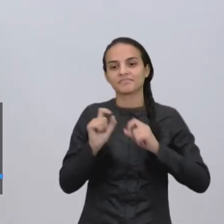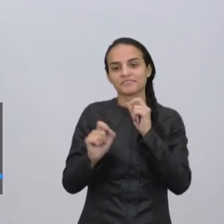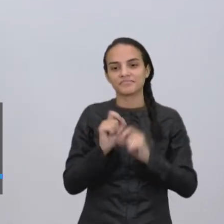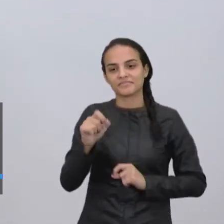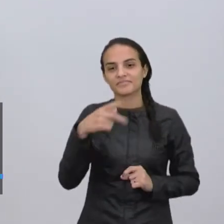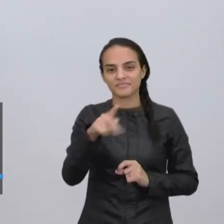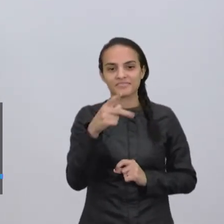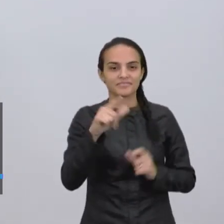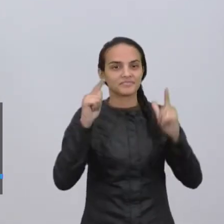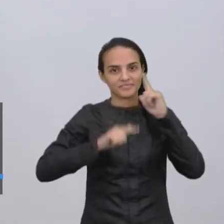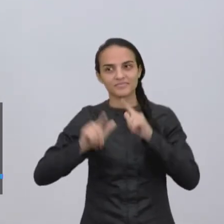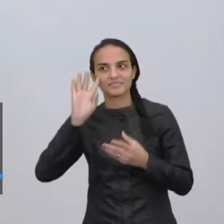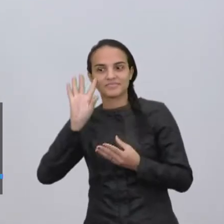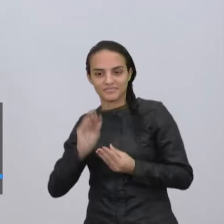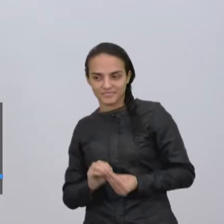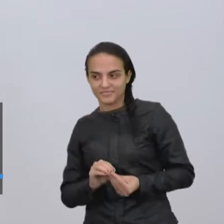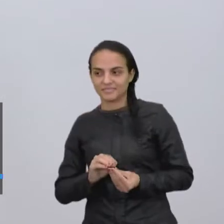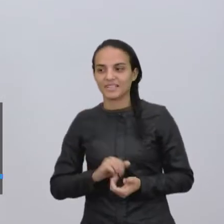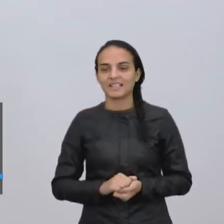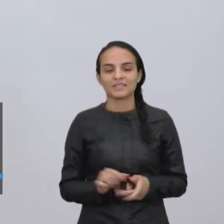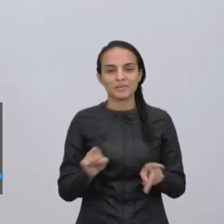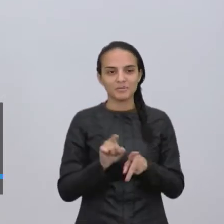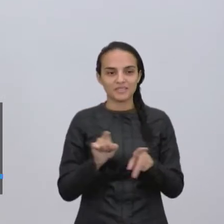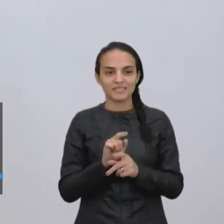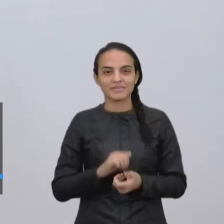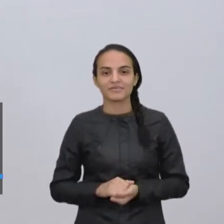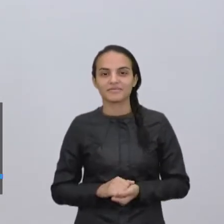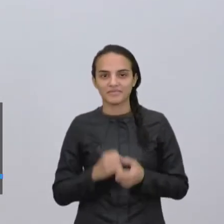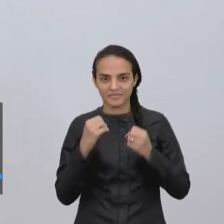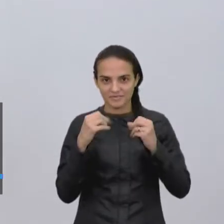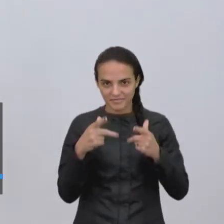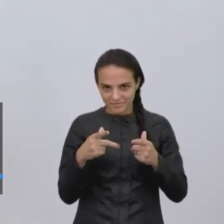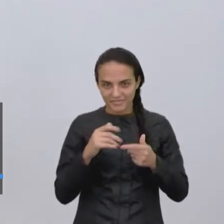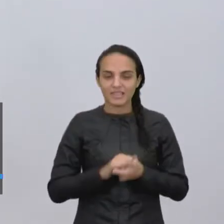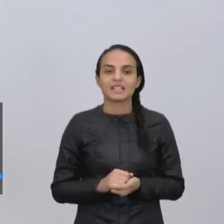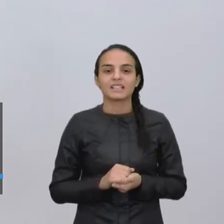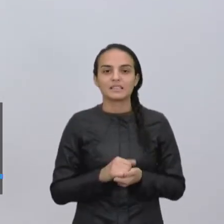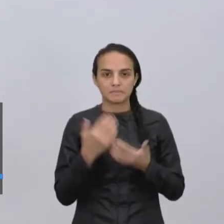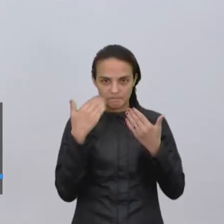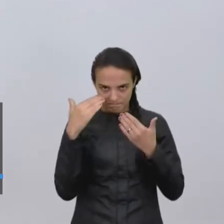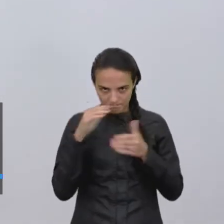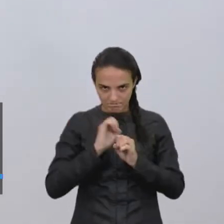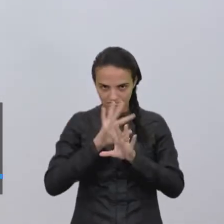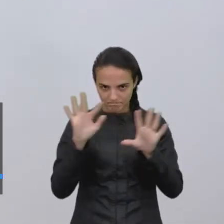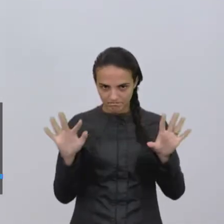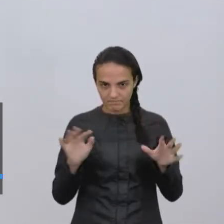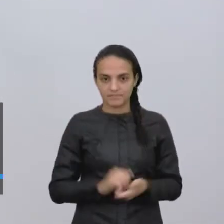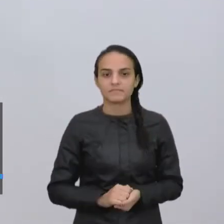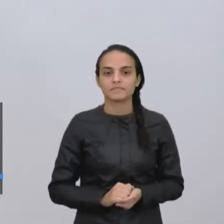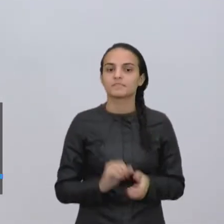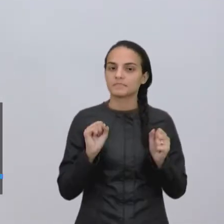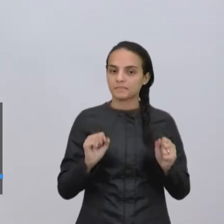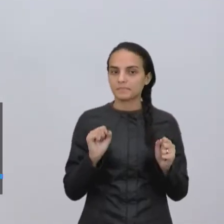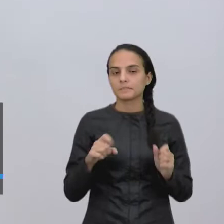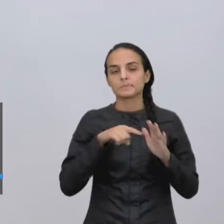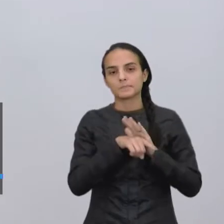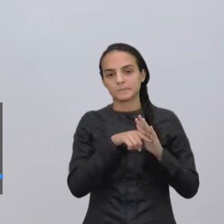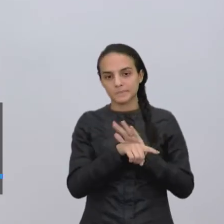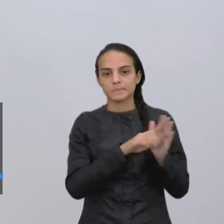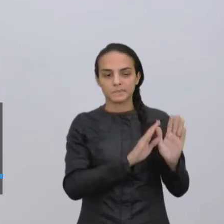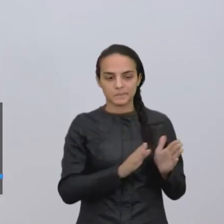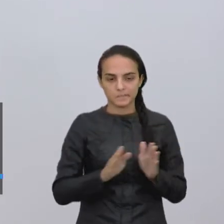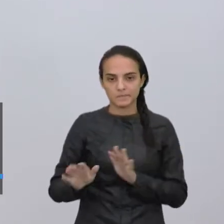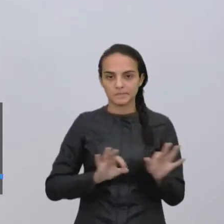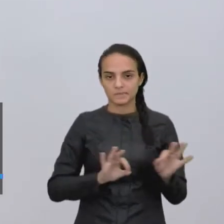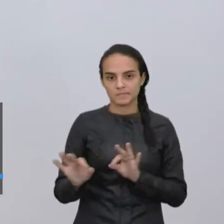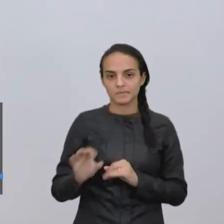chegue em alguma conclusão e te ajude em alguma coisa. Tudo bem? Tranquilo até aqui? Tá, e para poder fazer a pesquisa, faz o planejamento, que o